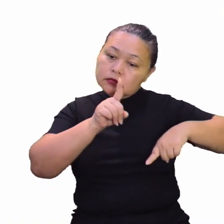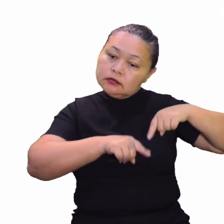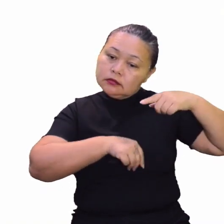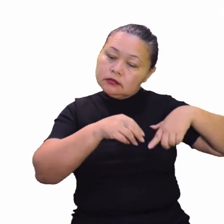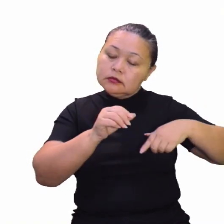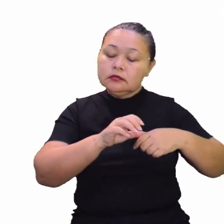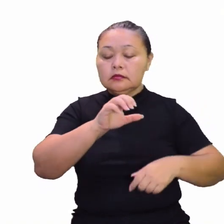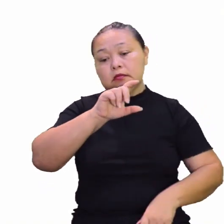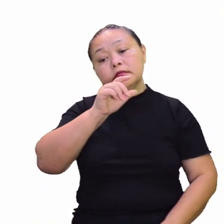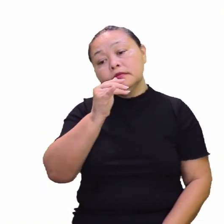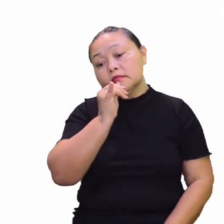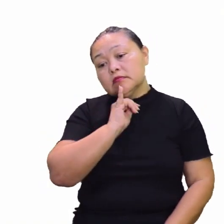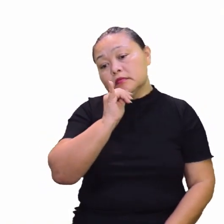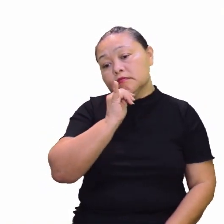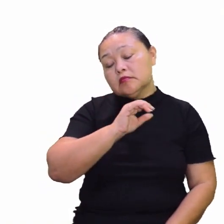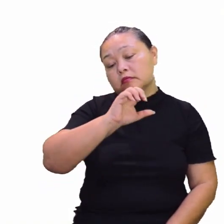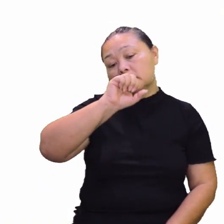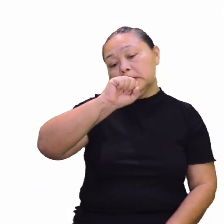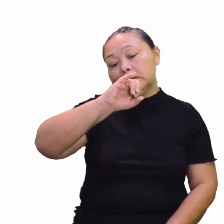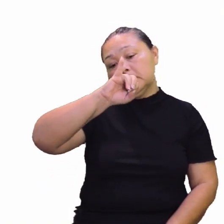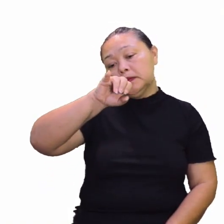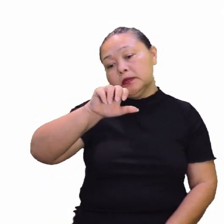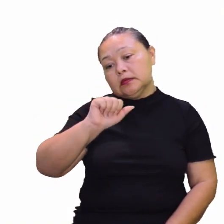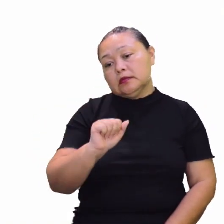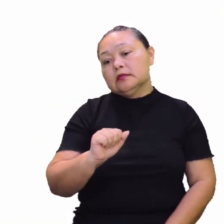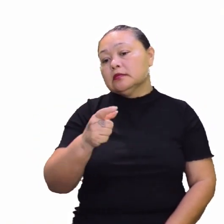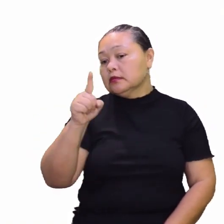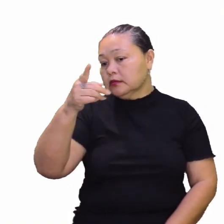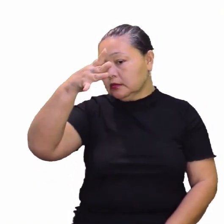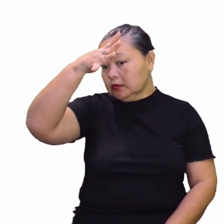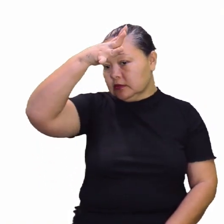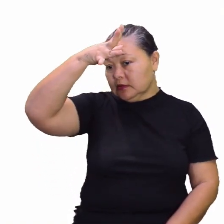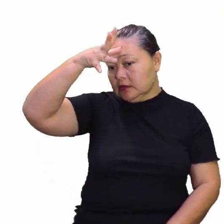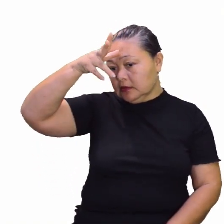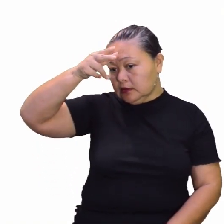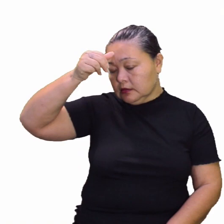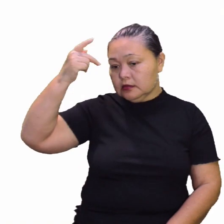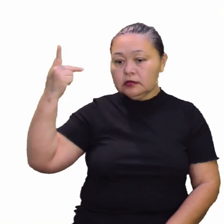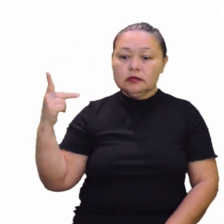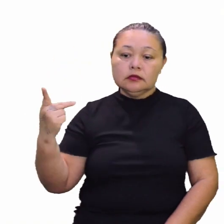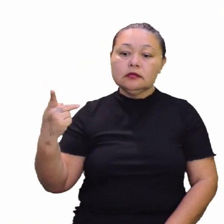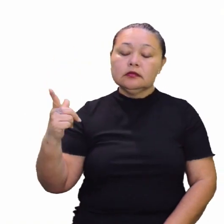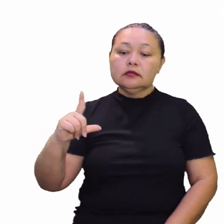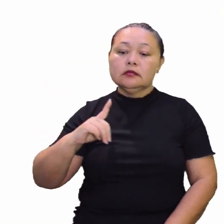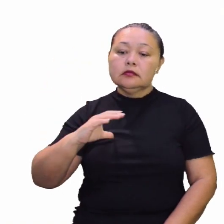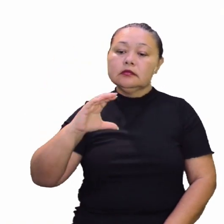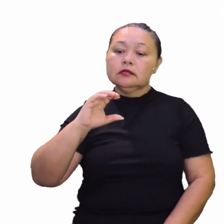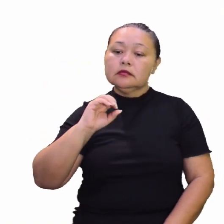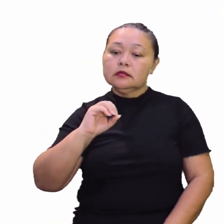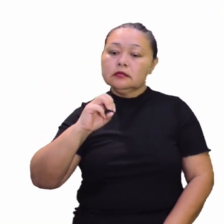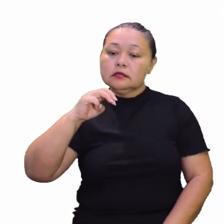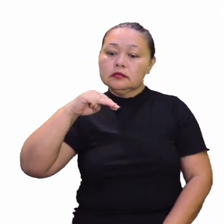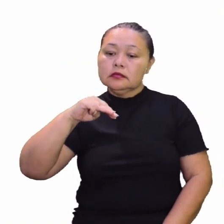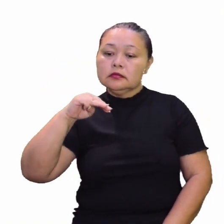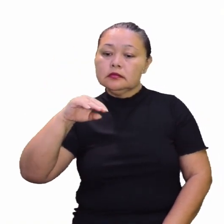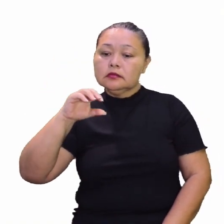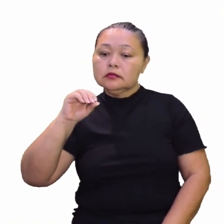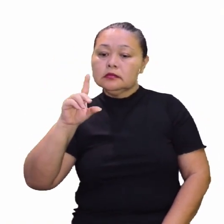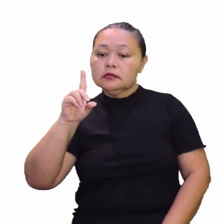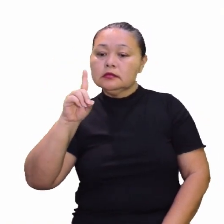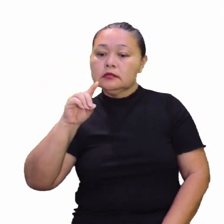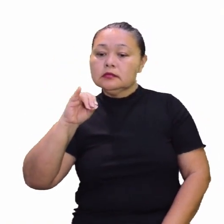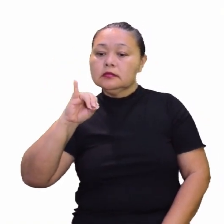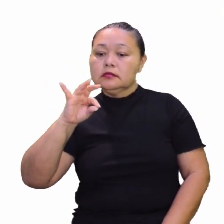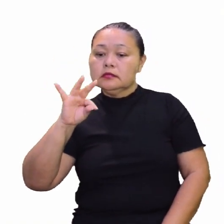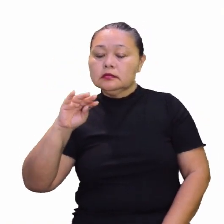mercadorias, soja, Mato Grosso, essas commodities. Exatamente. Que vai para a